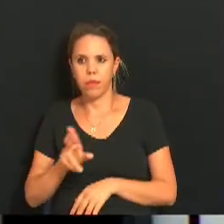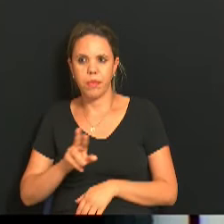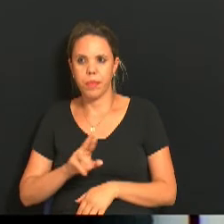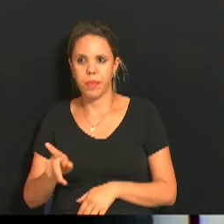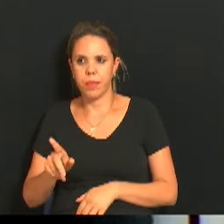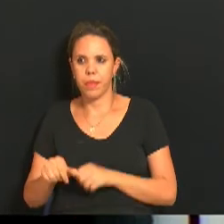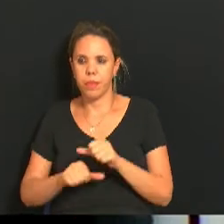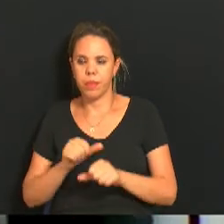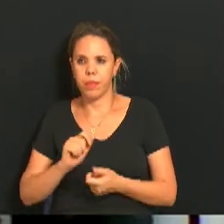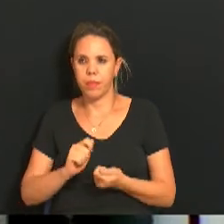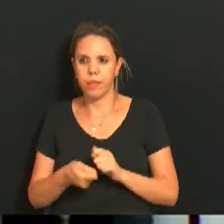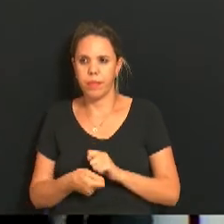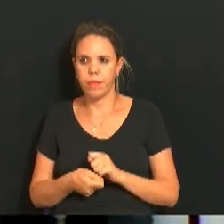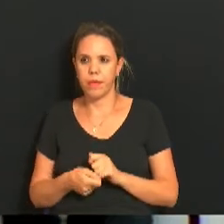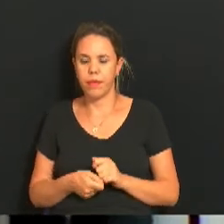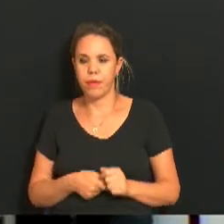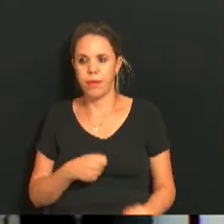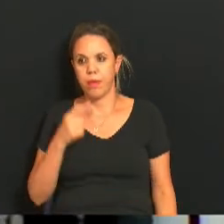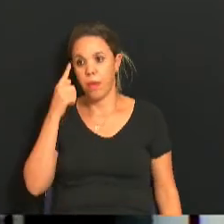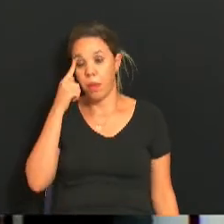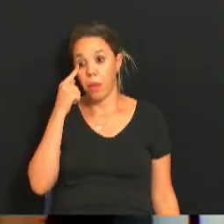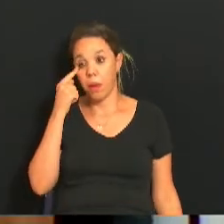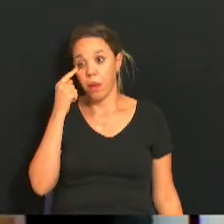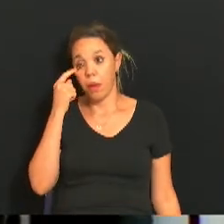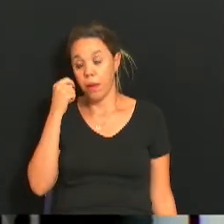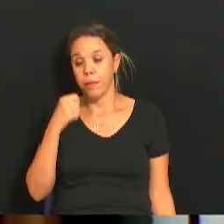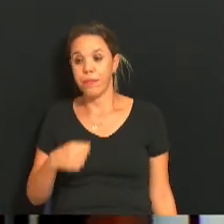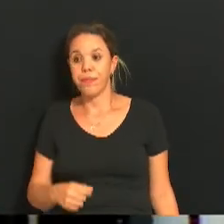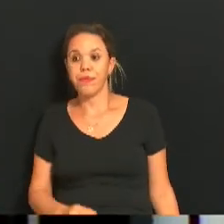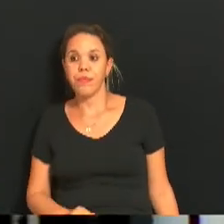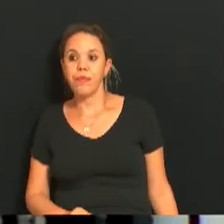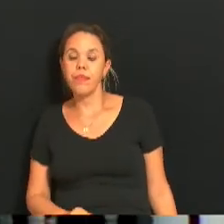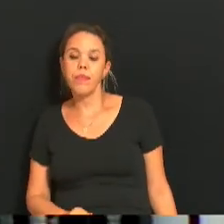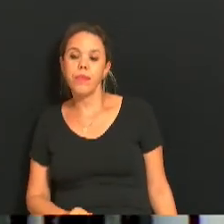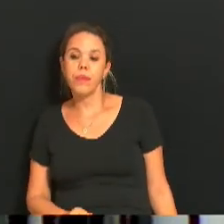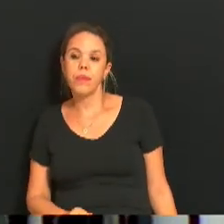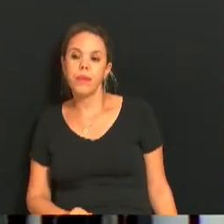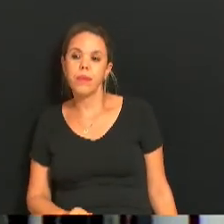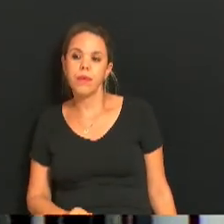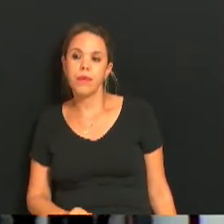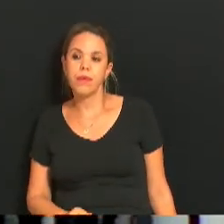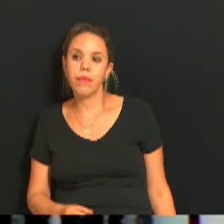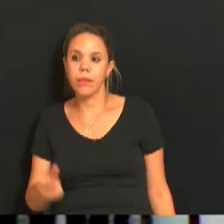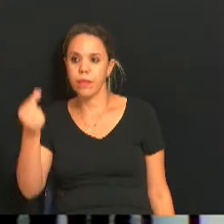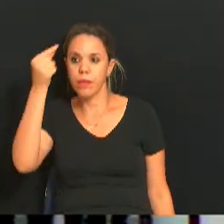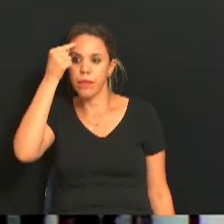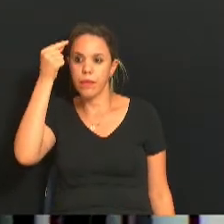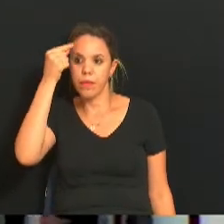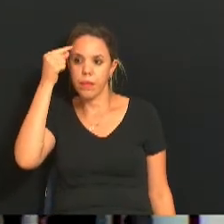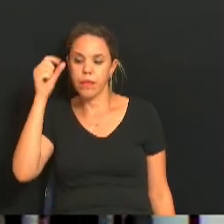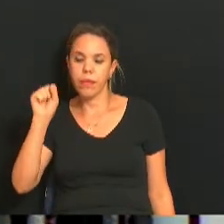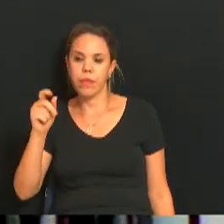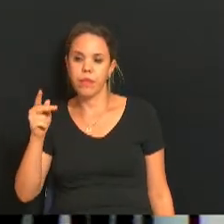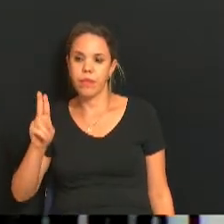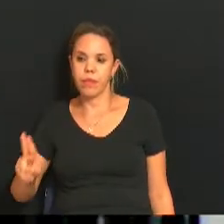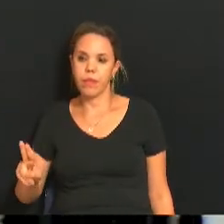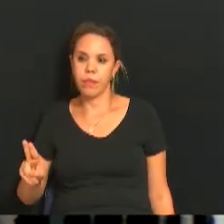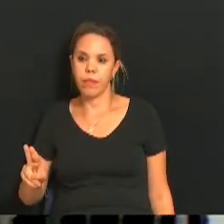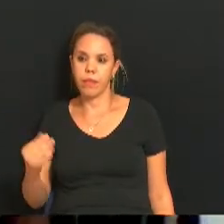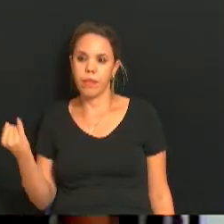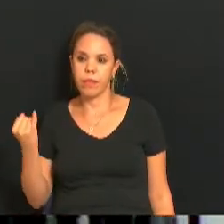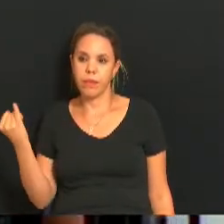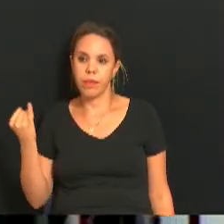mas isso deu de uma certa forma é uma uma noção para SP u de quão